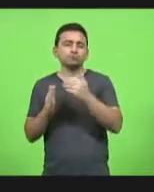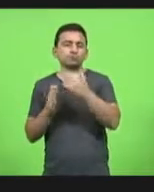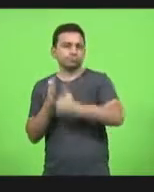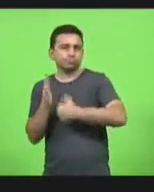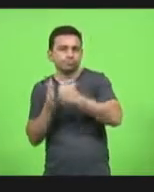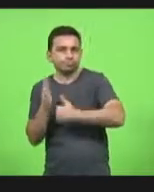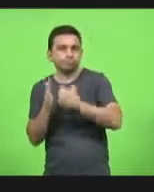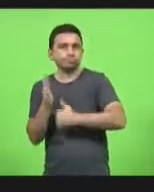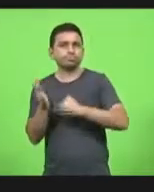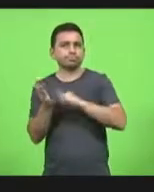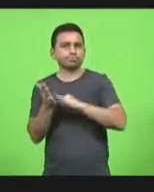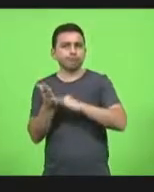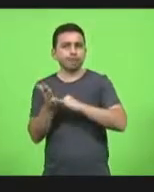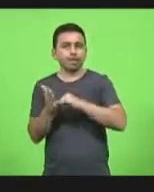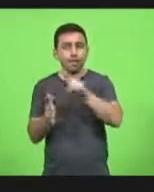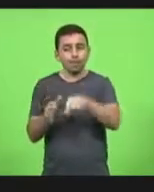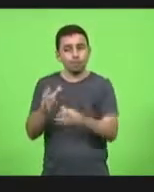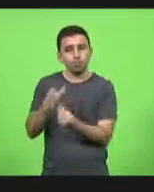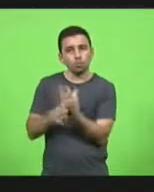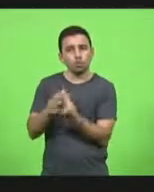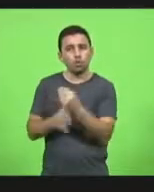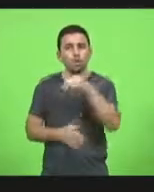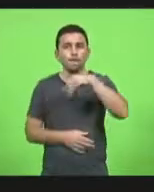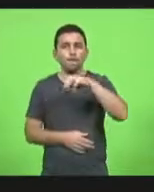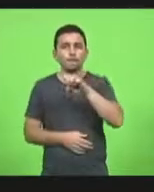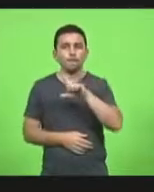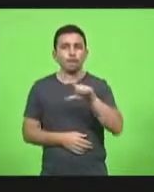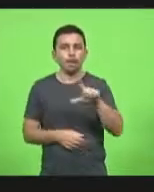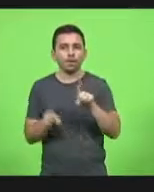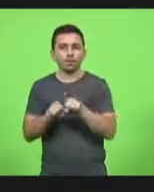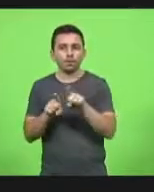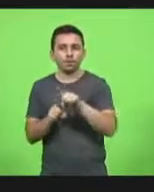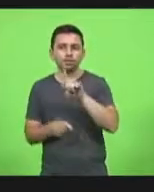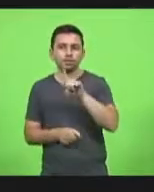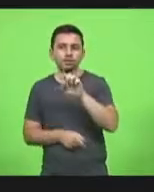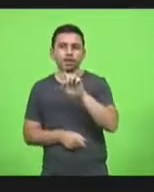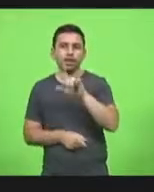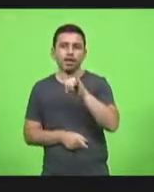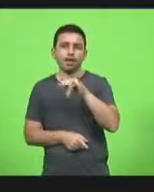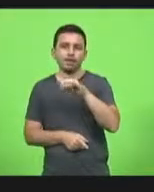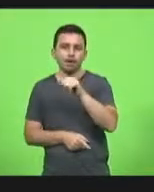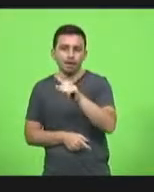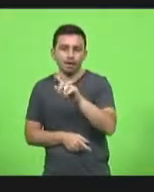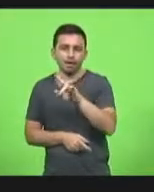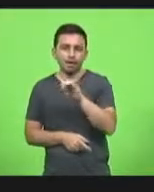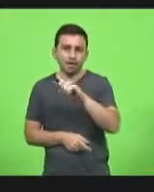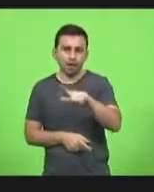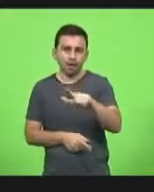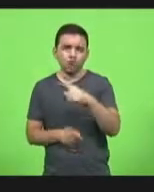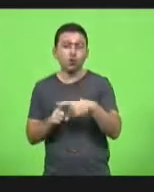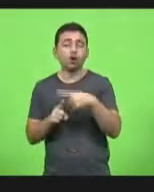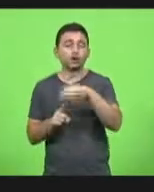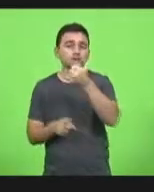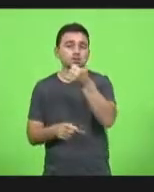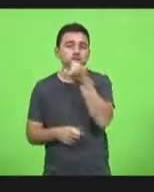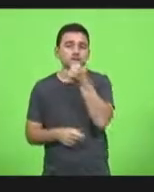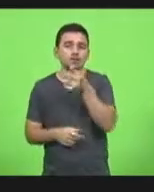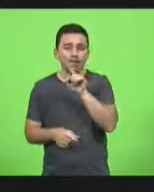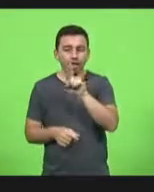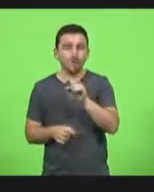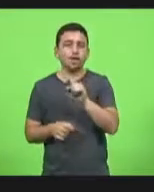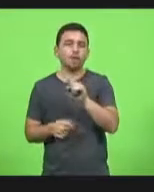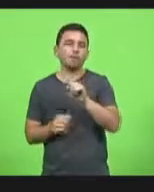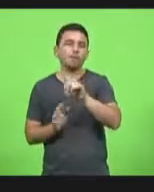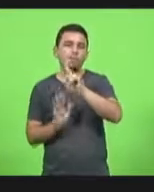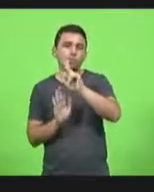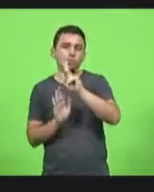fiscais aos produtores de mel e de geleia real, considerando ali a justificativa do projeto seria de que, de